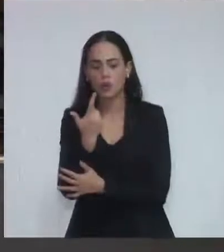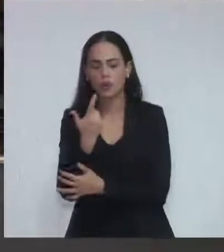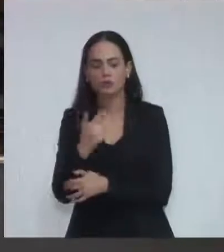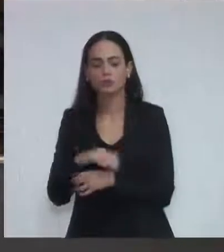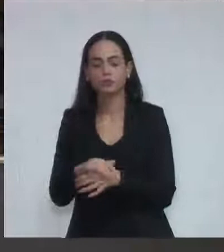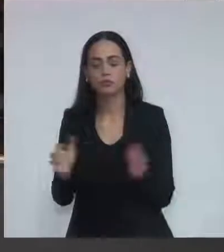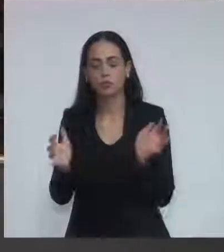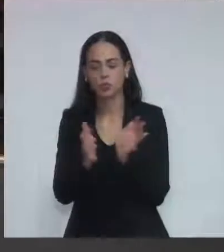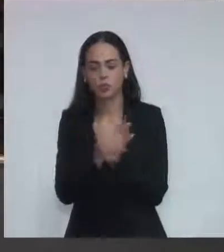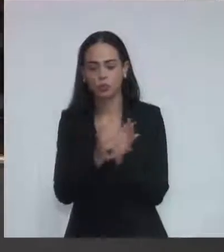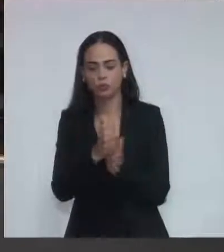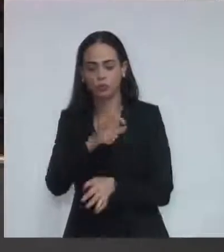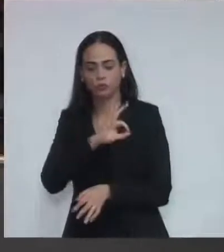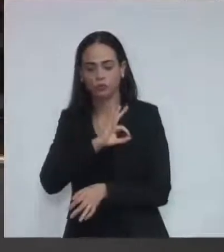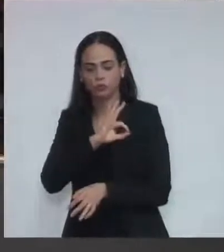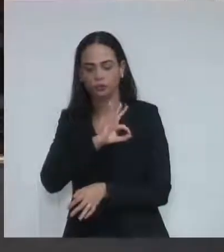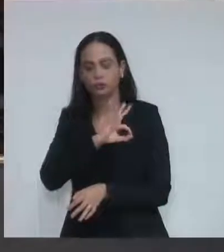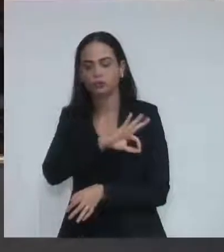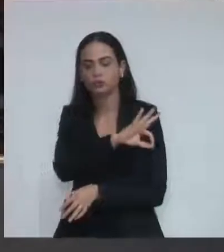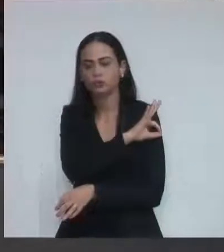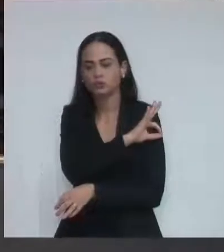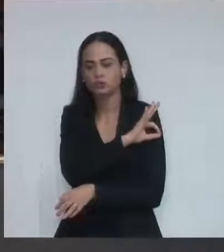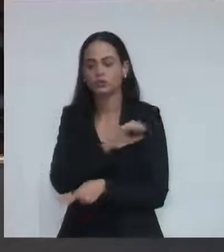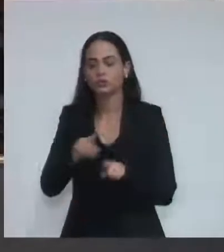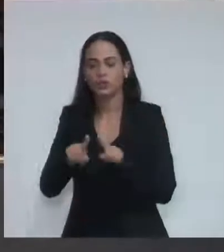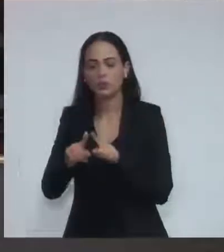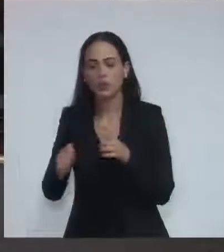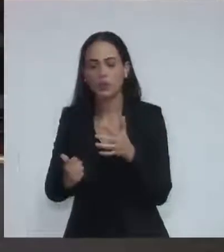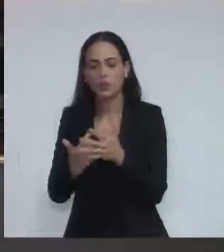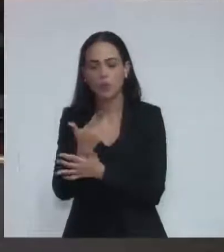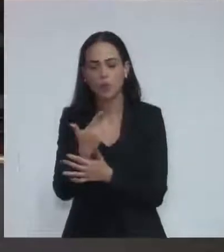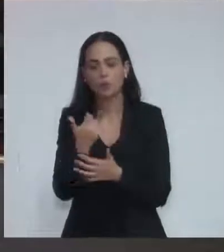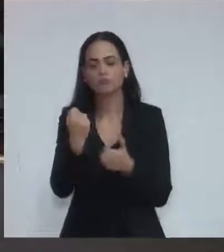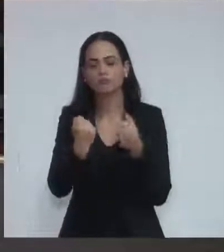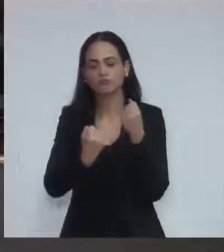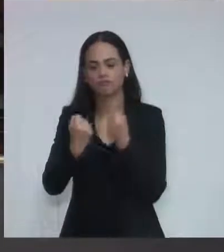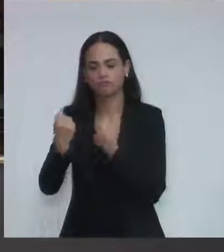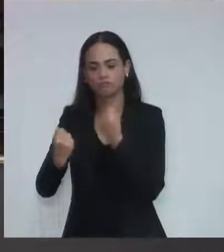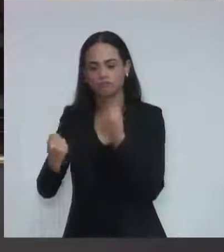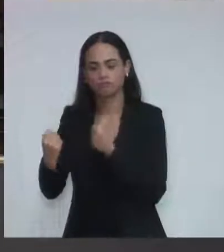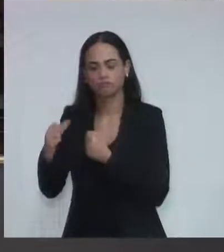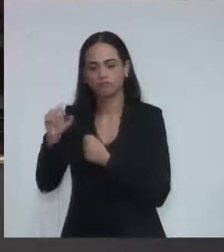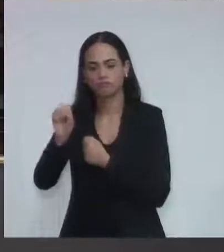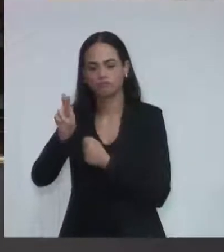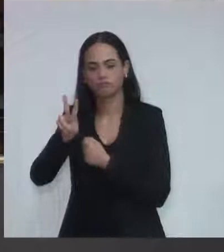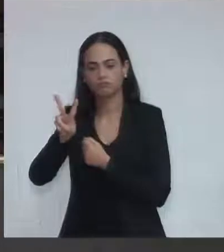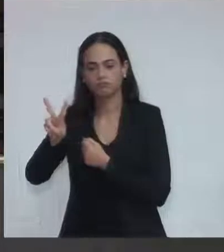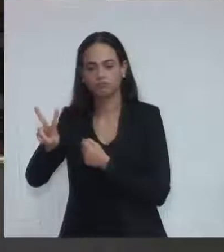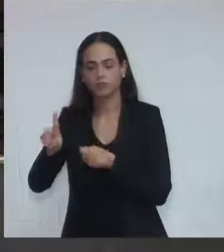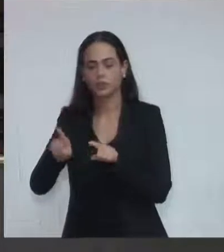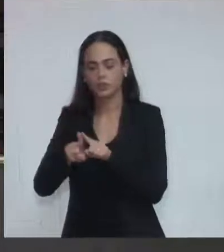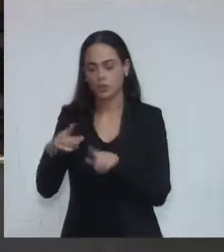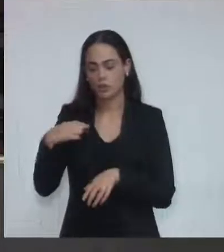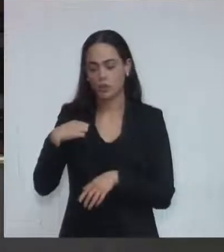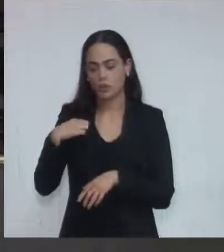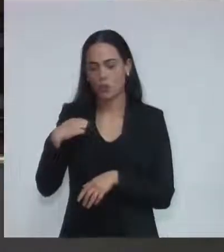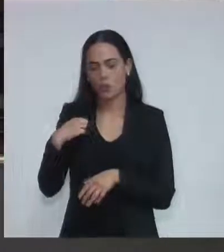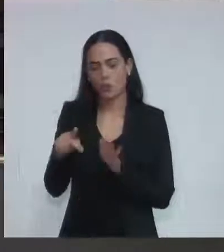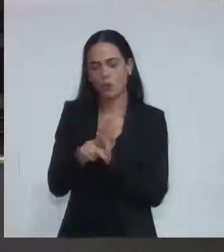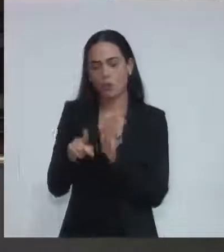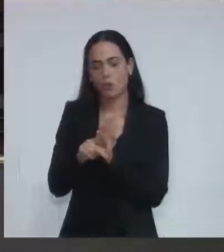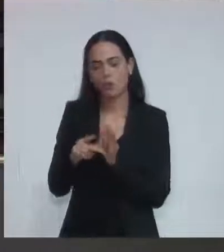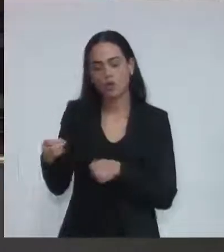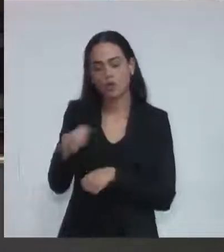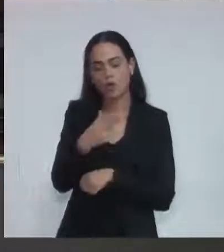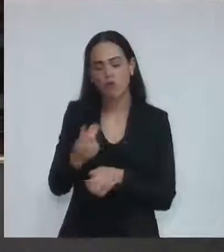Vinhedo. Aquisição de veículo SUV para patrulhamento tático especializado e aquisição de uniformes novos. E que